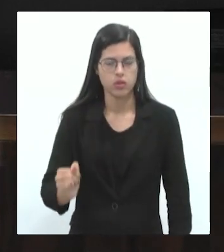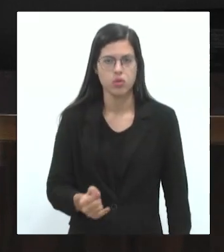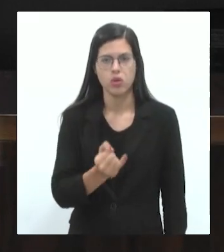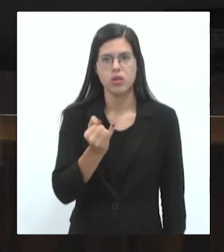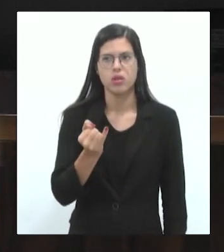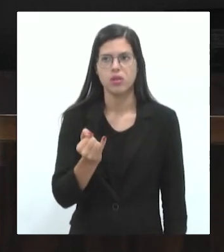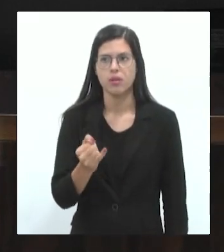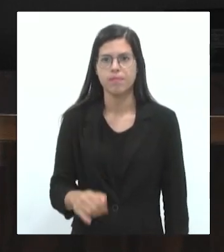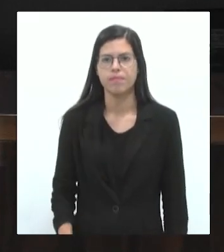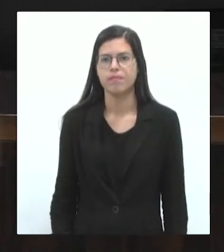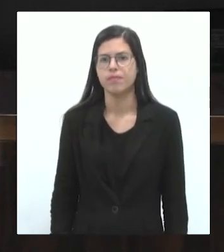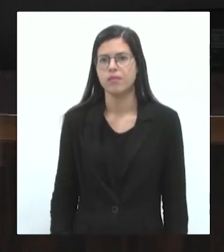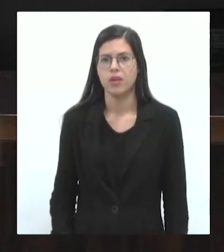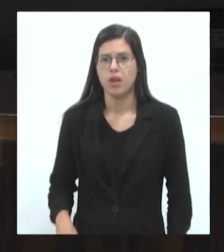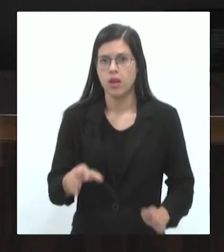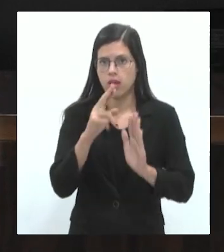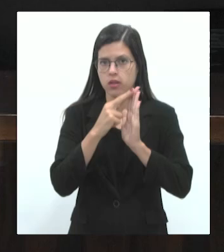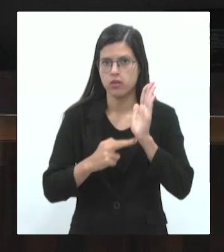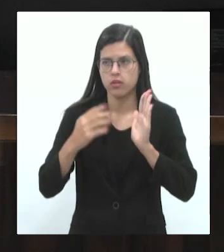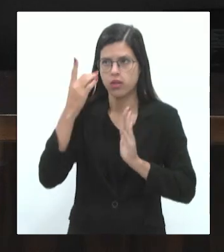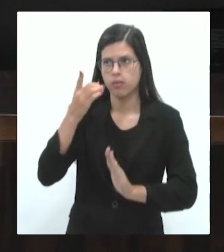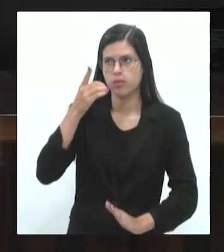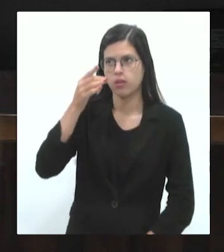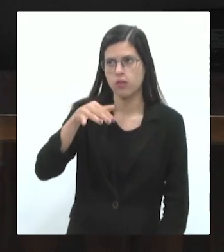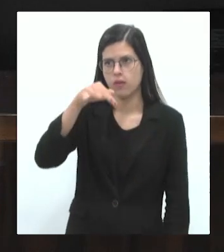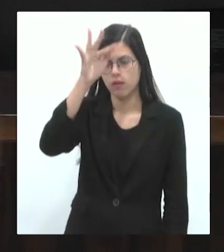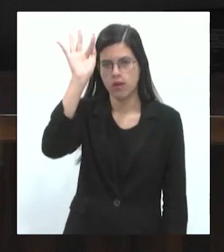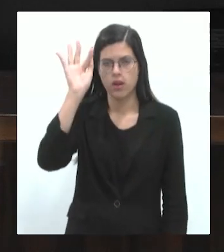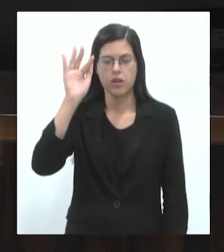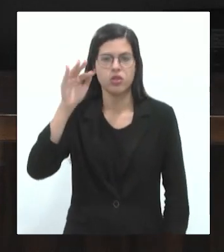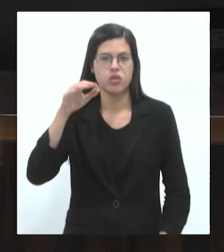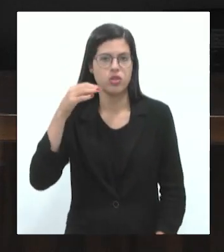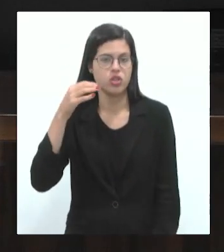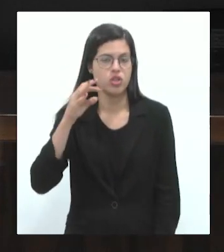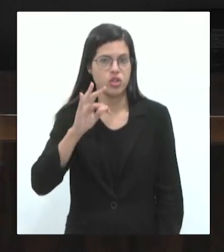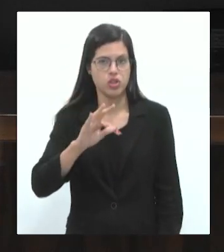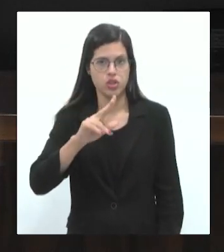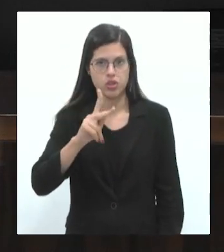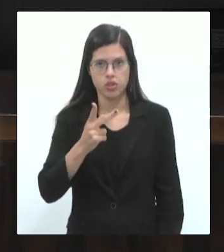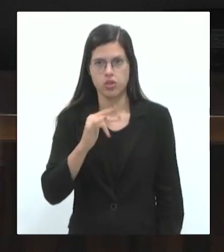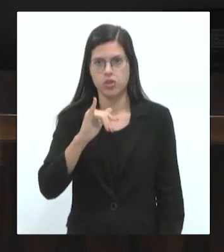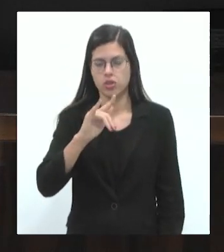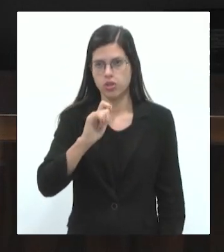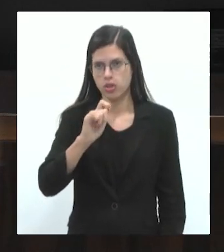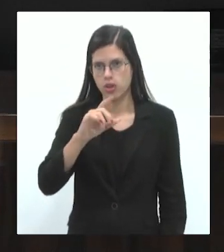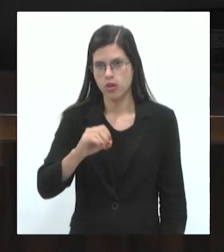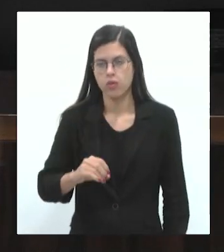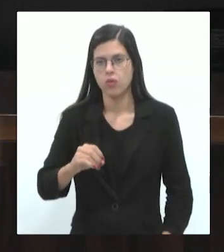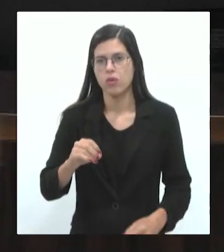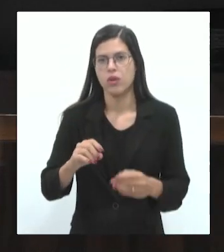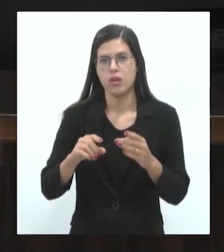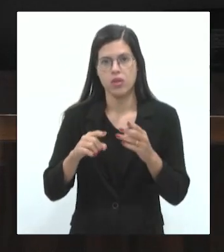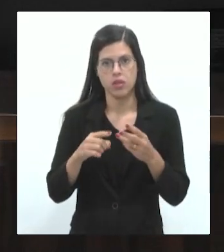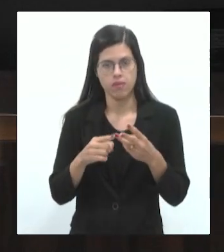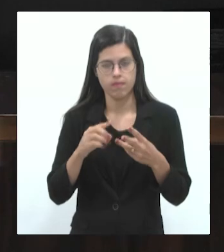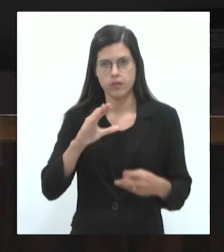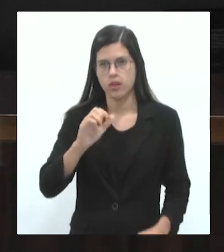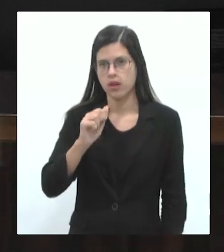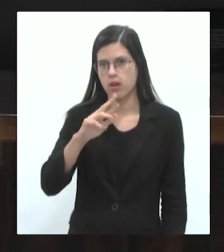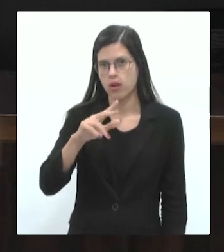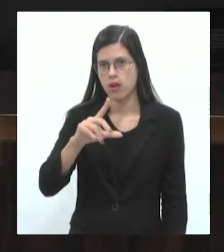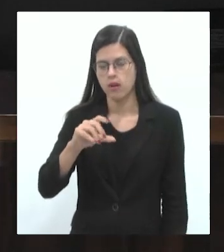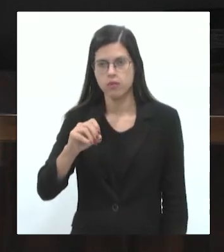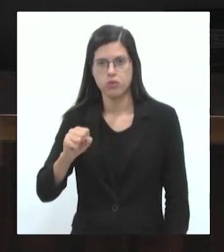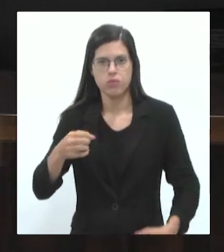Justiça. Relatores, deputados Fred Pacheco, Tiago Galhaço e Carlos Macedo. Em discussão,